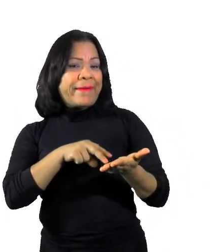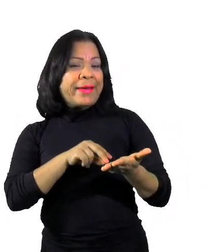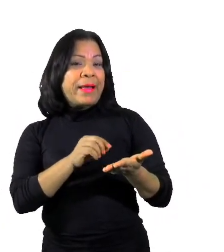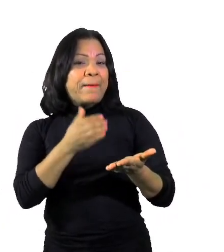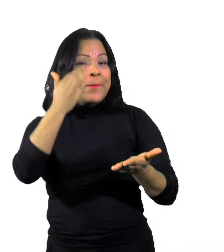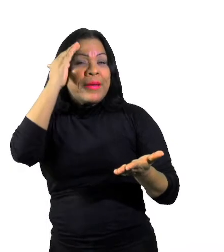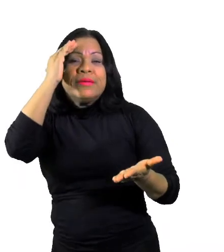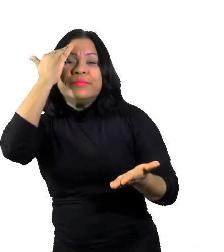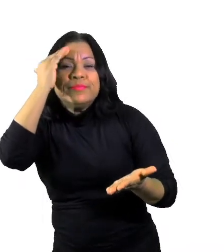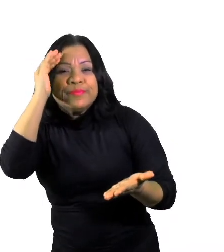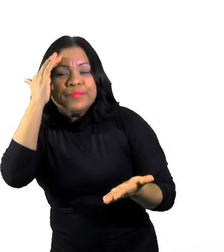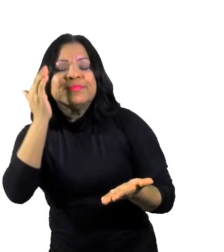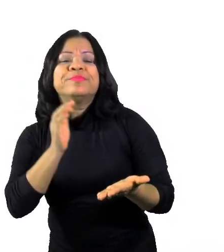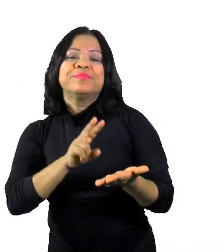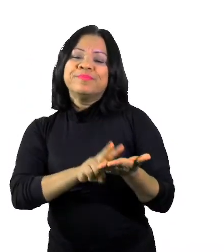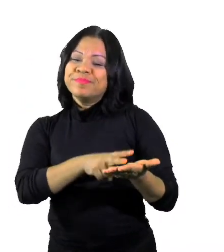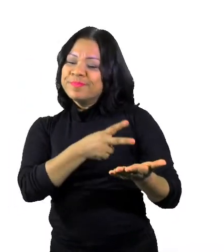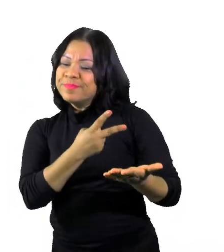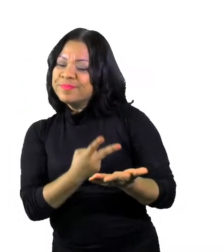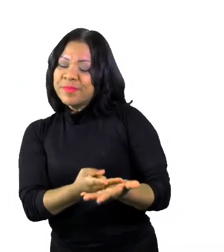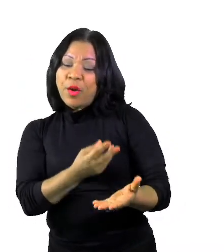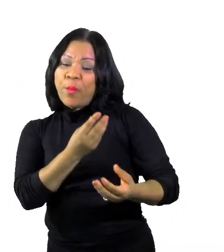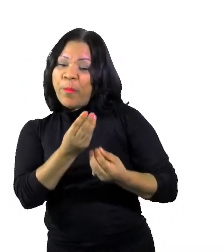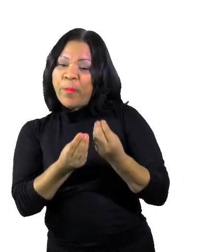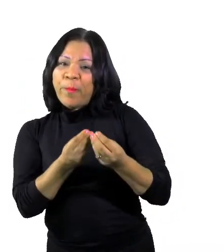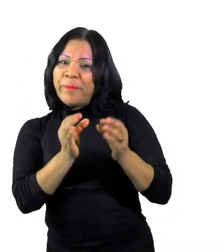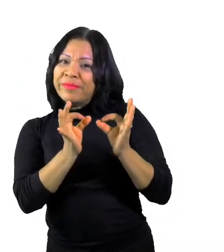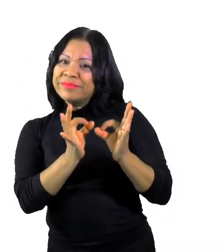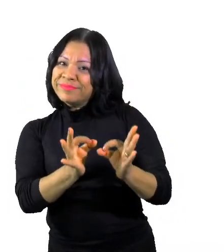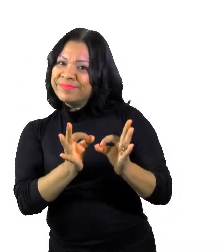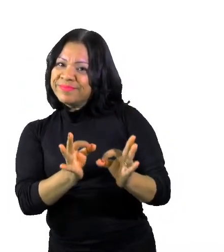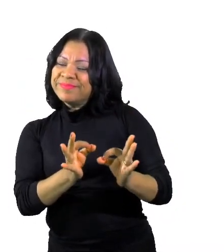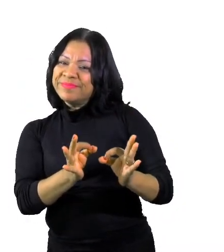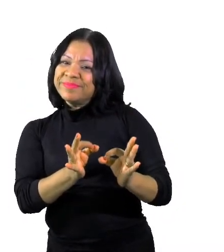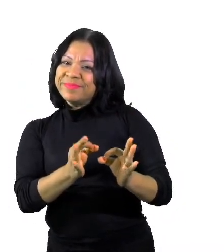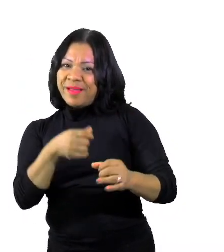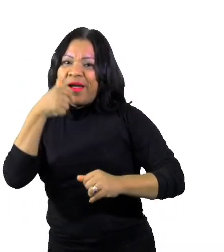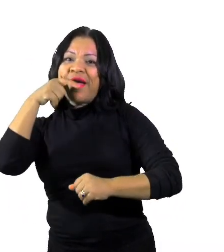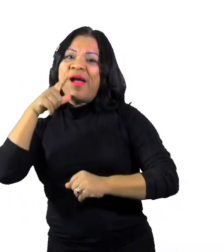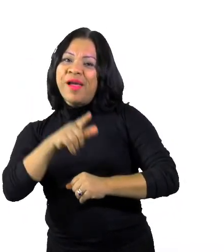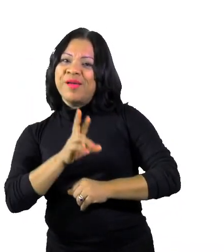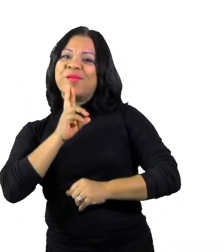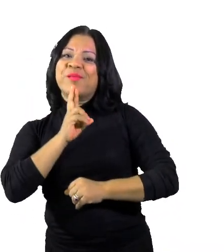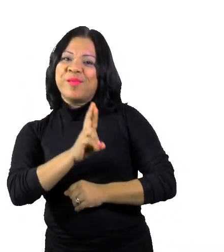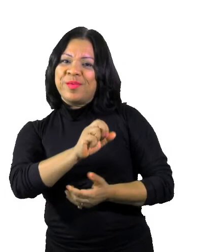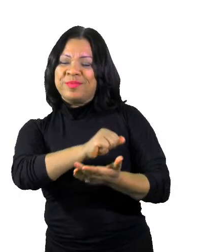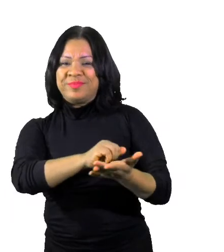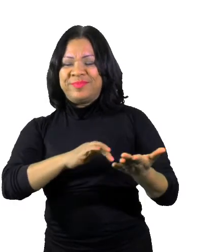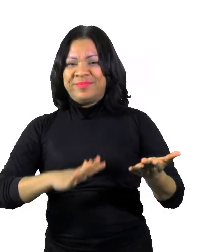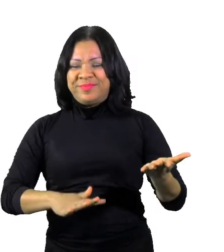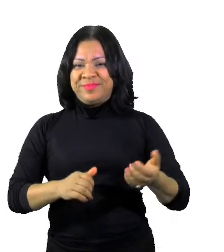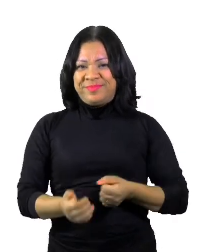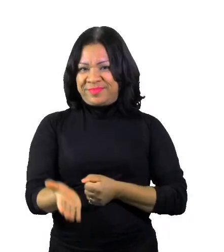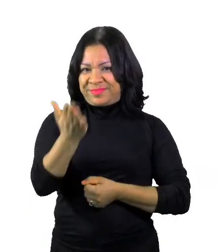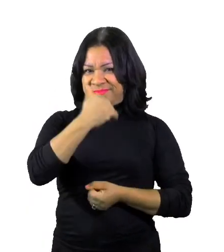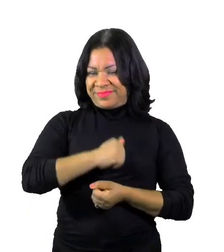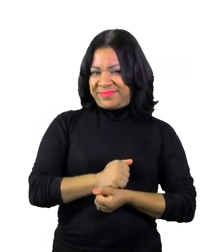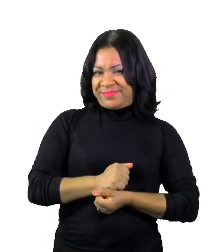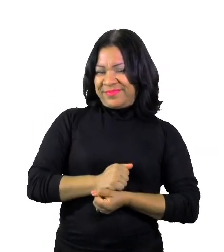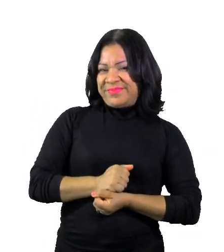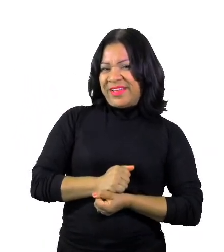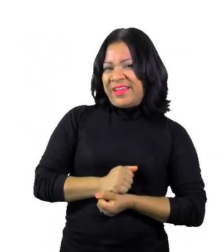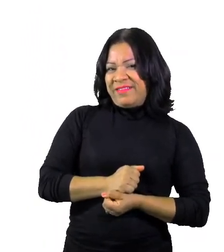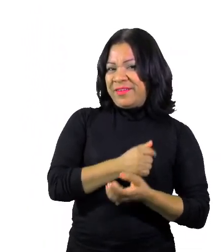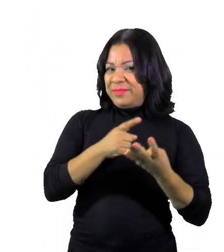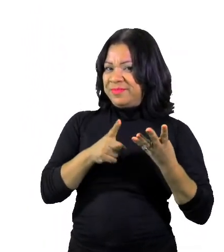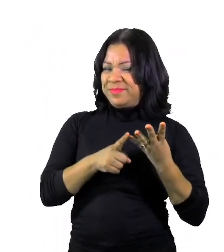interpretar de forma correta e conseguir responder essa atividade. Vamos para a 4? A 4